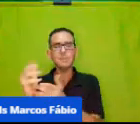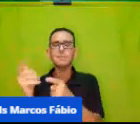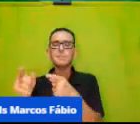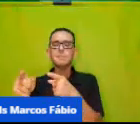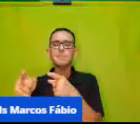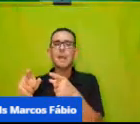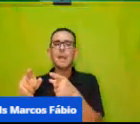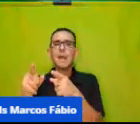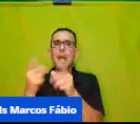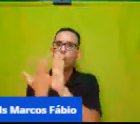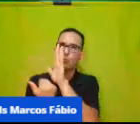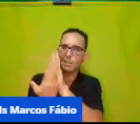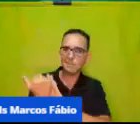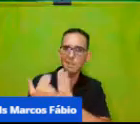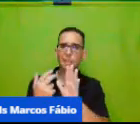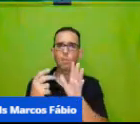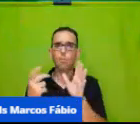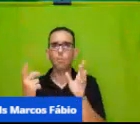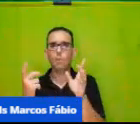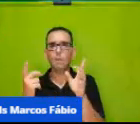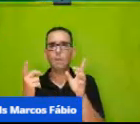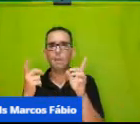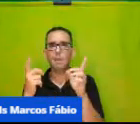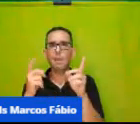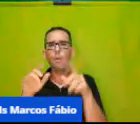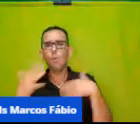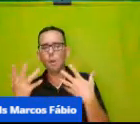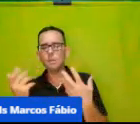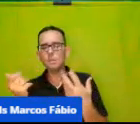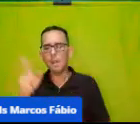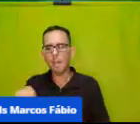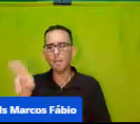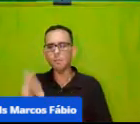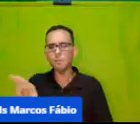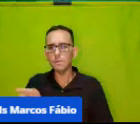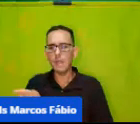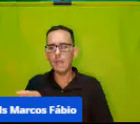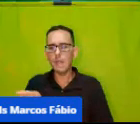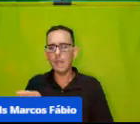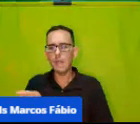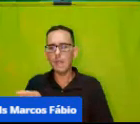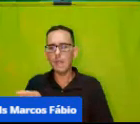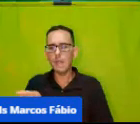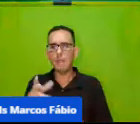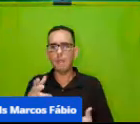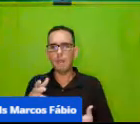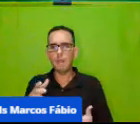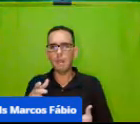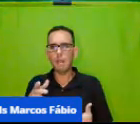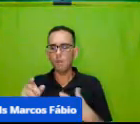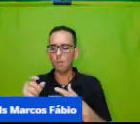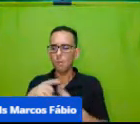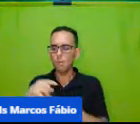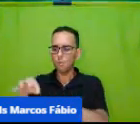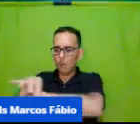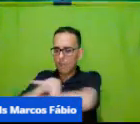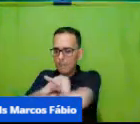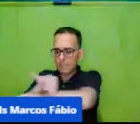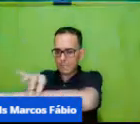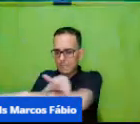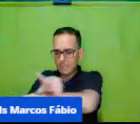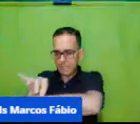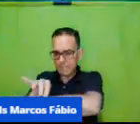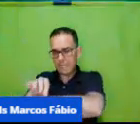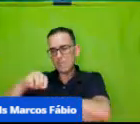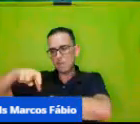né, quando você vai usar duas ferramentas, né, você vai usar o esquadro, a régua, ou a régua